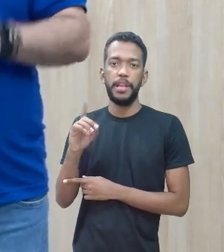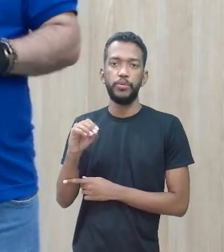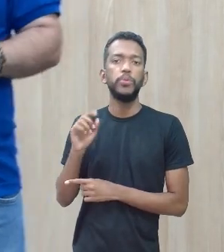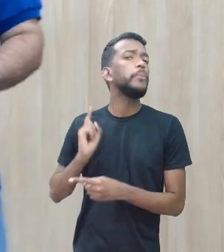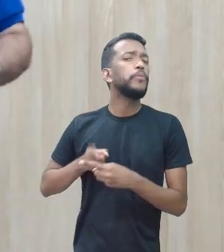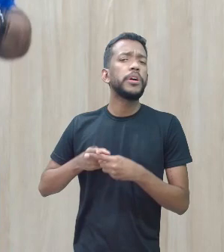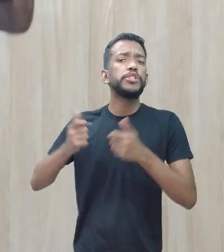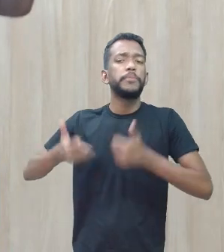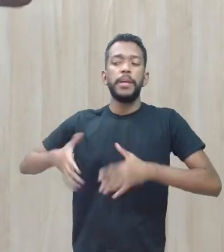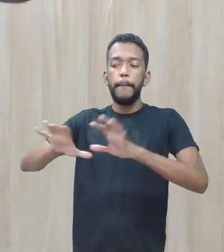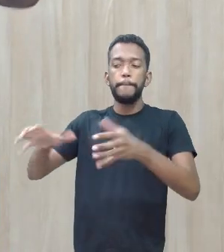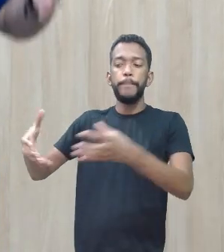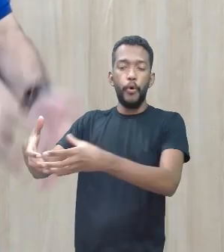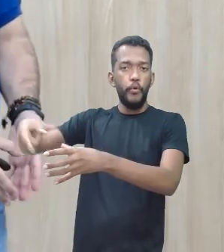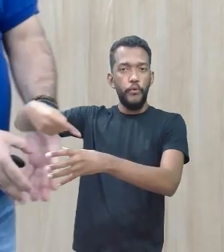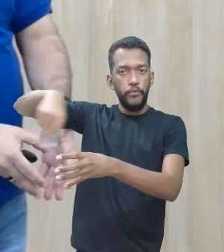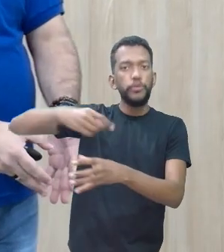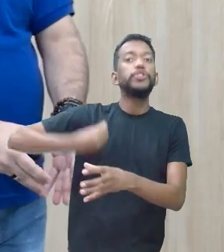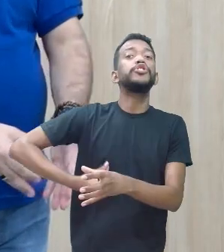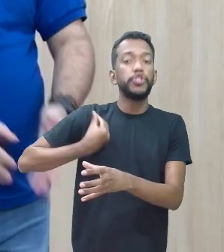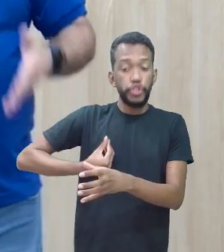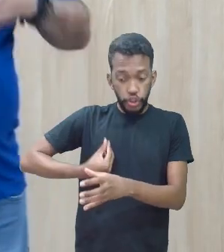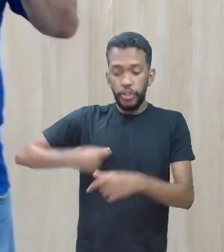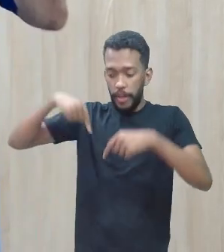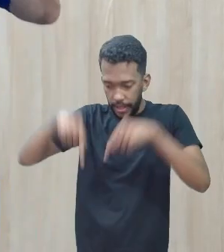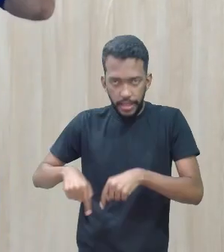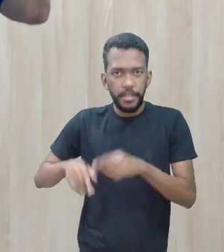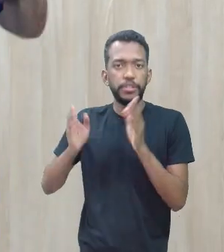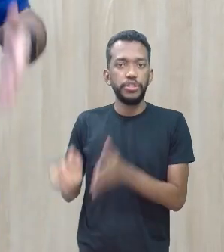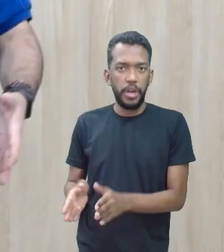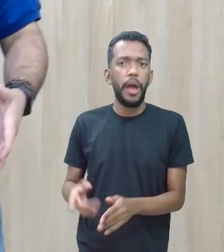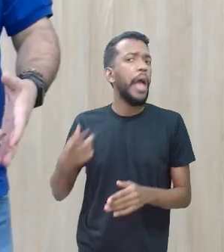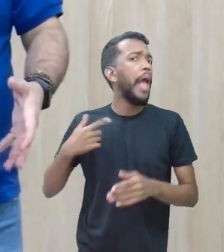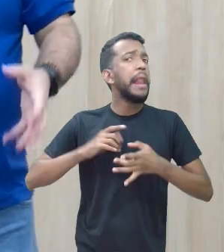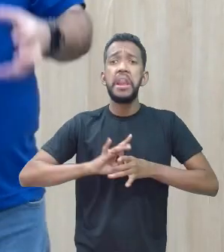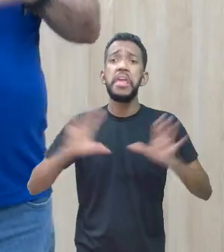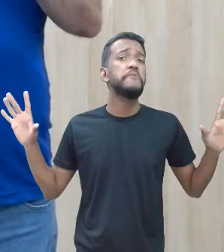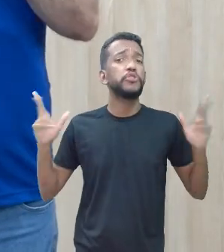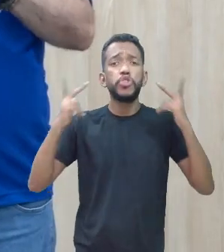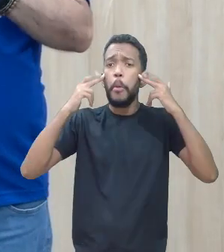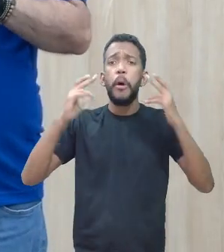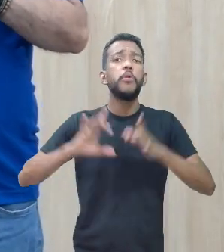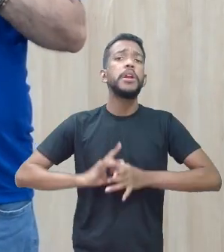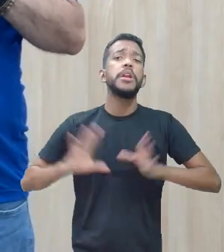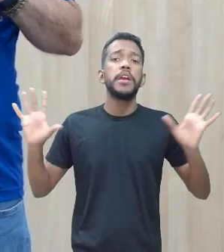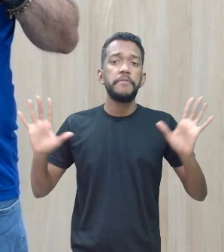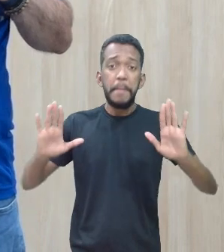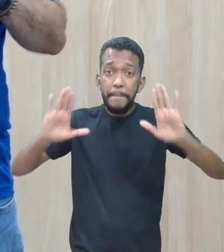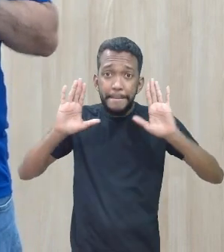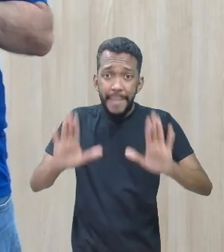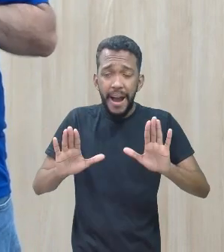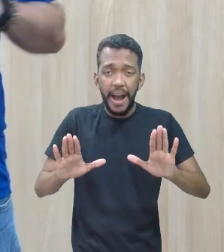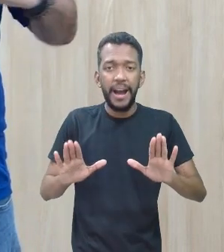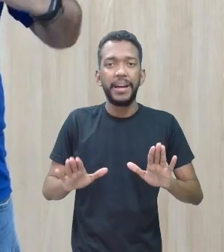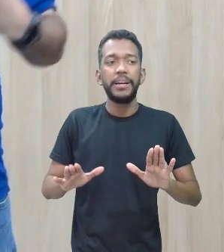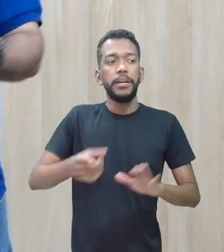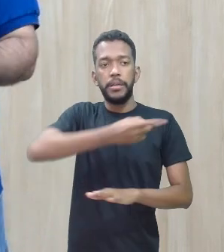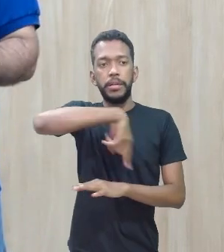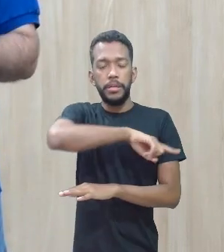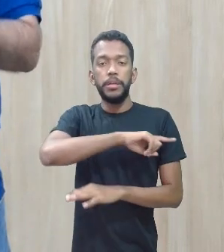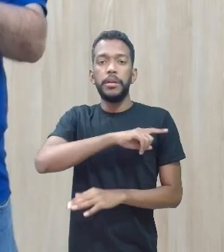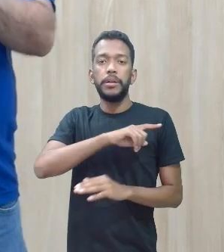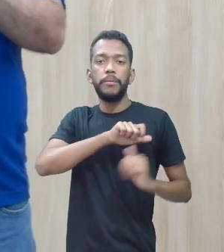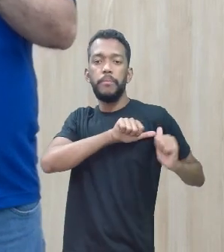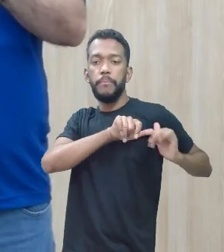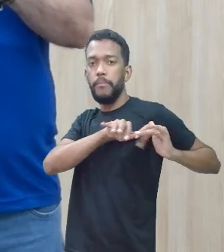de um povo que era habitante do território, era livre, mas ele foi